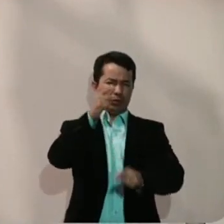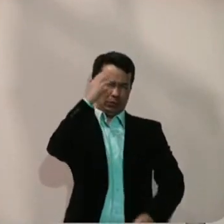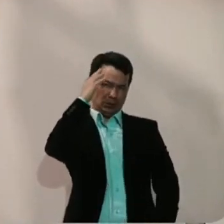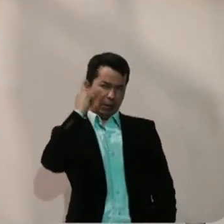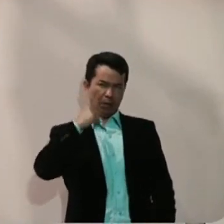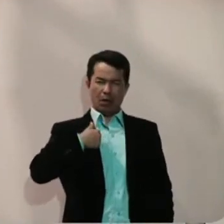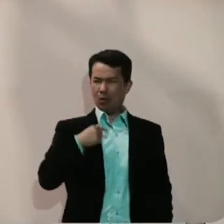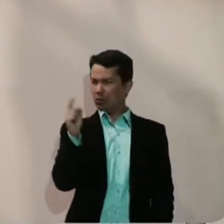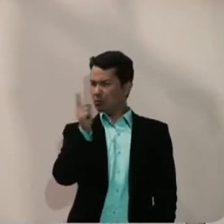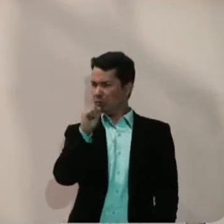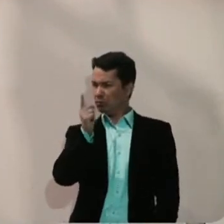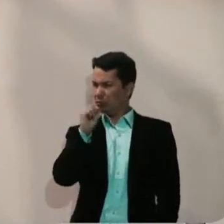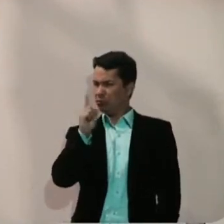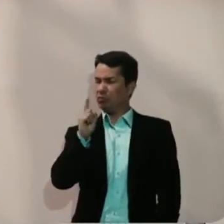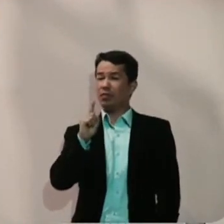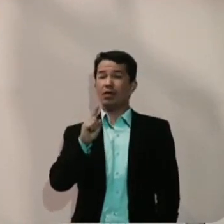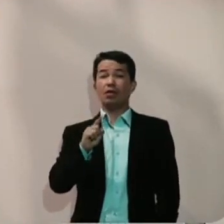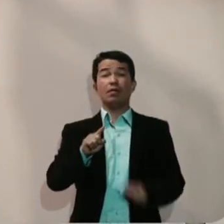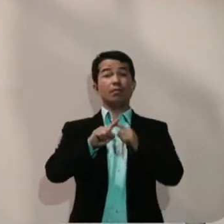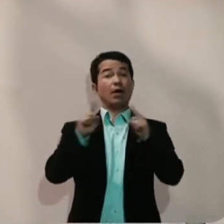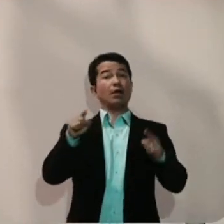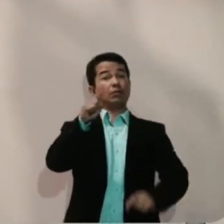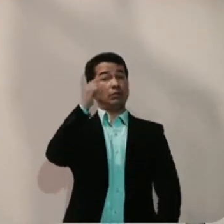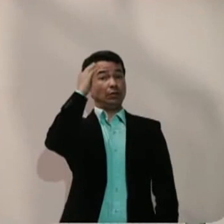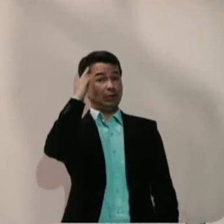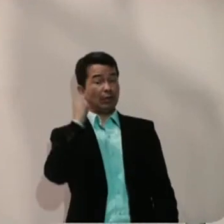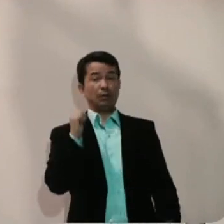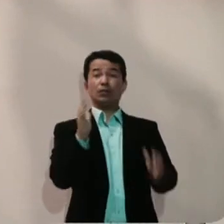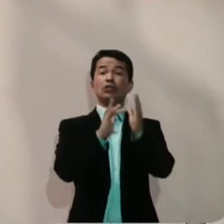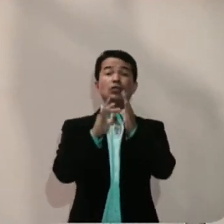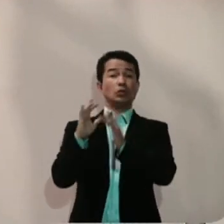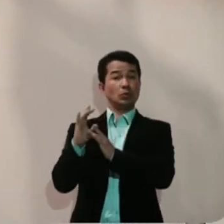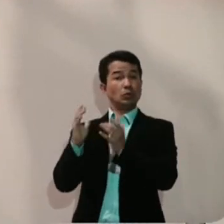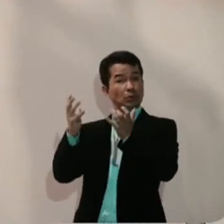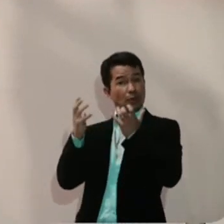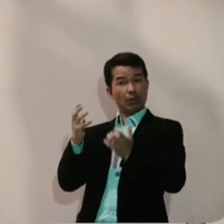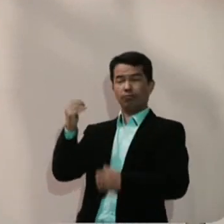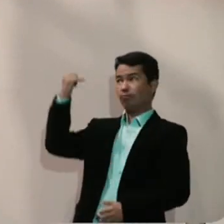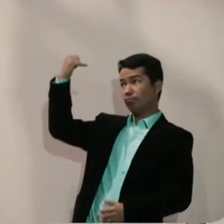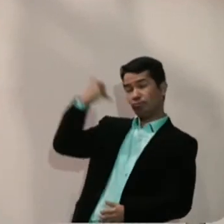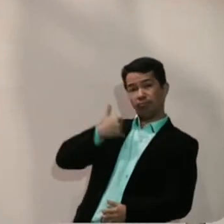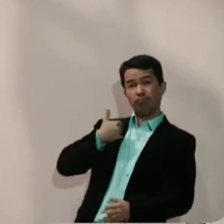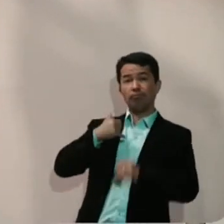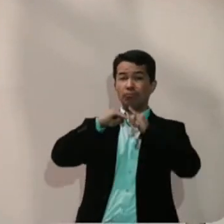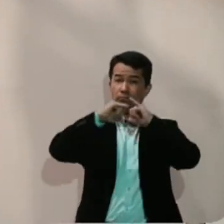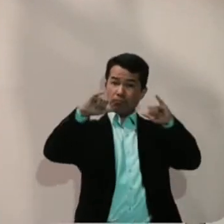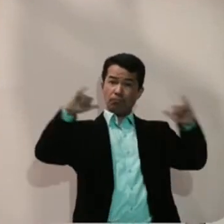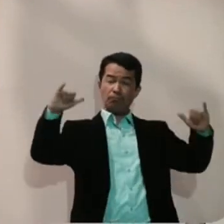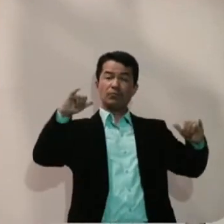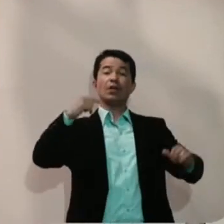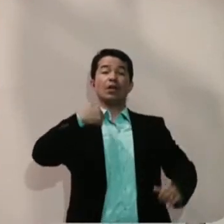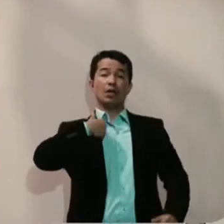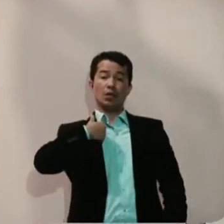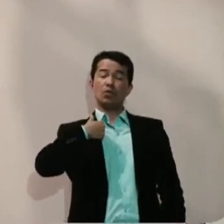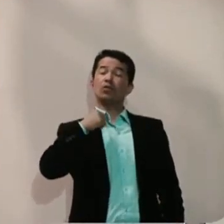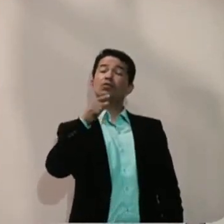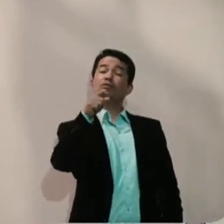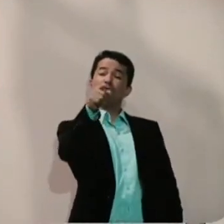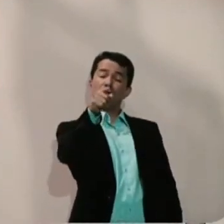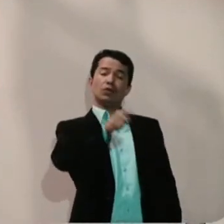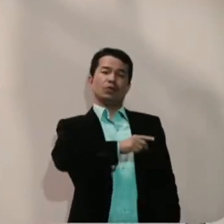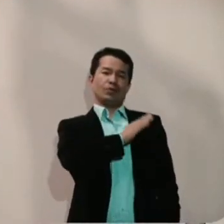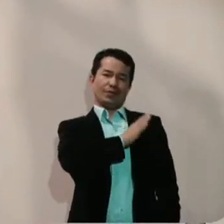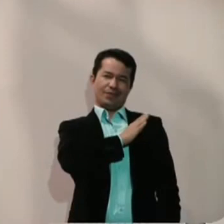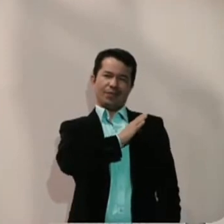quê? Porque Jesus quer falar diretamente ao seu coração. Eu me lembro que